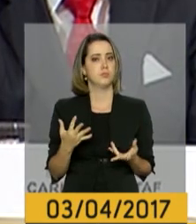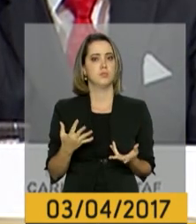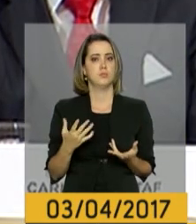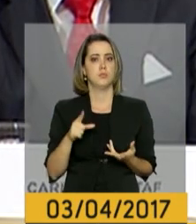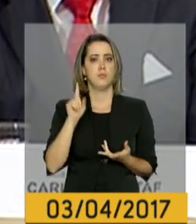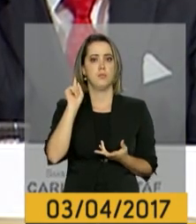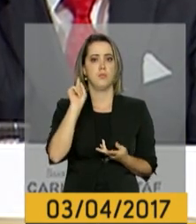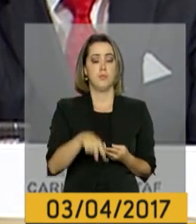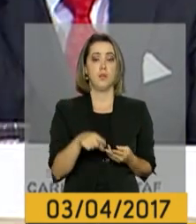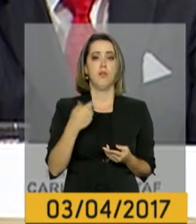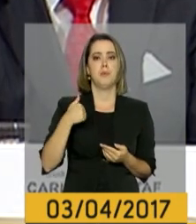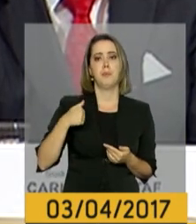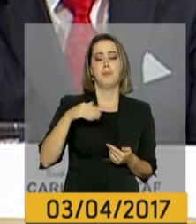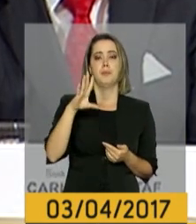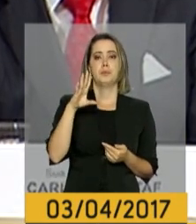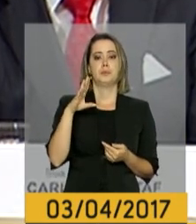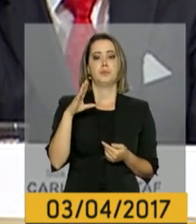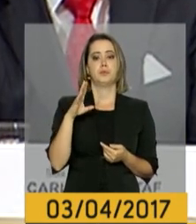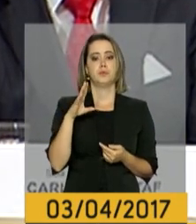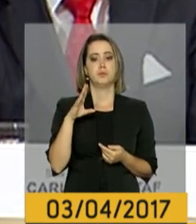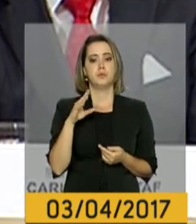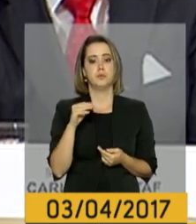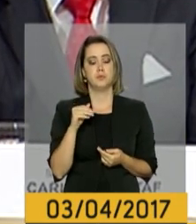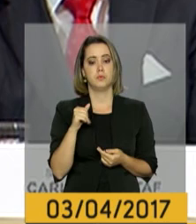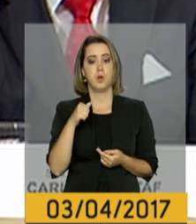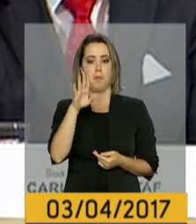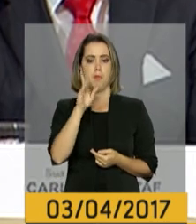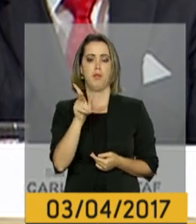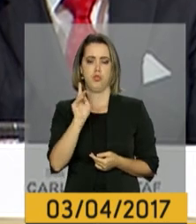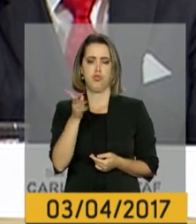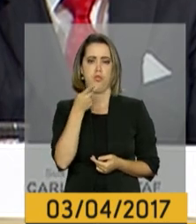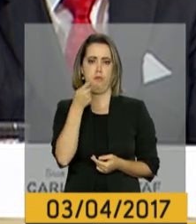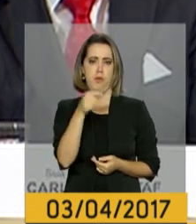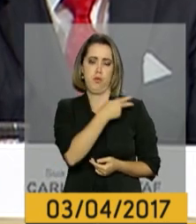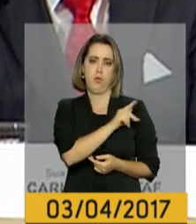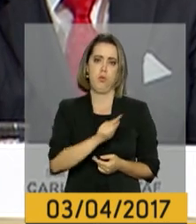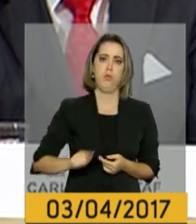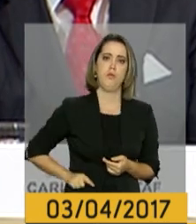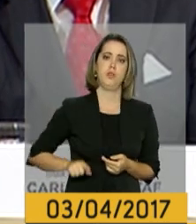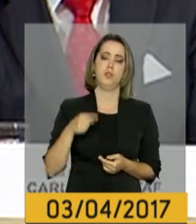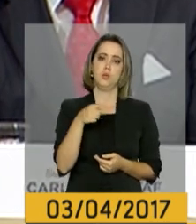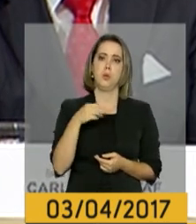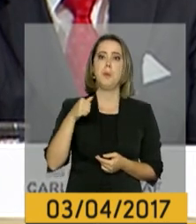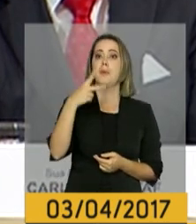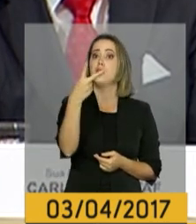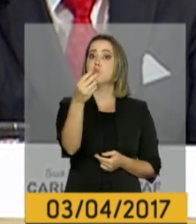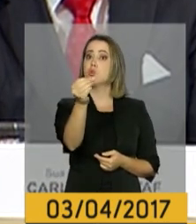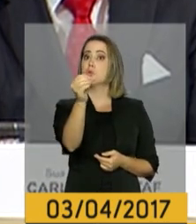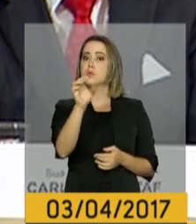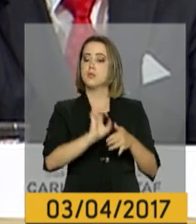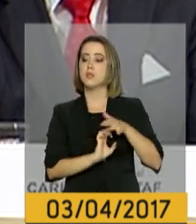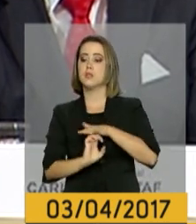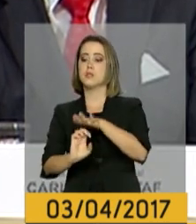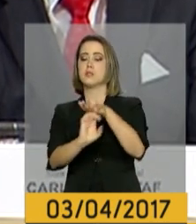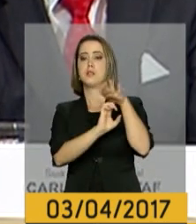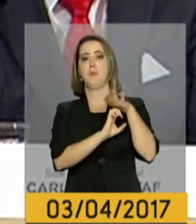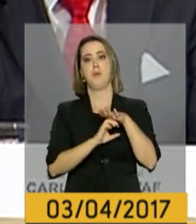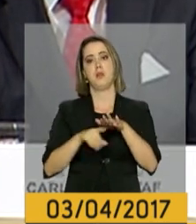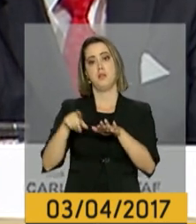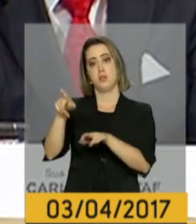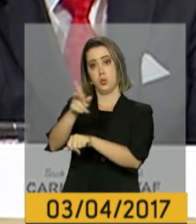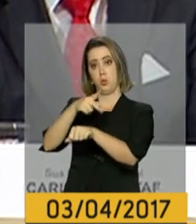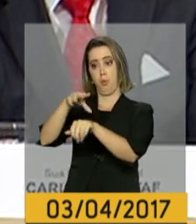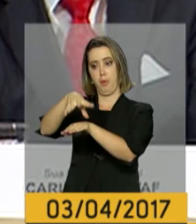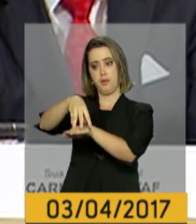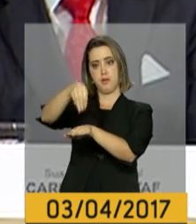São mais, como ressaltou o governador Geraldo Alckmin, mais de 200 empresas suecas no